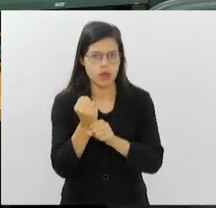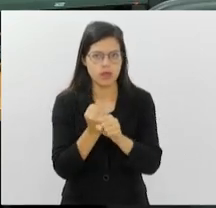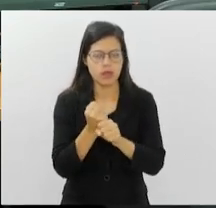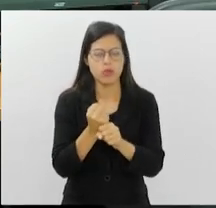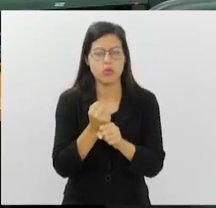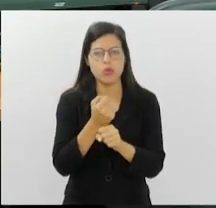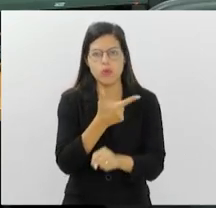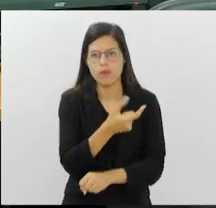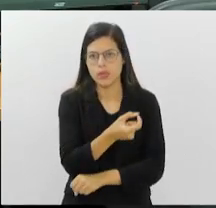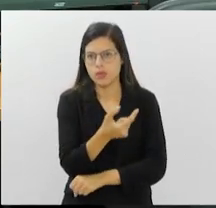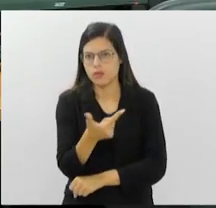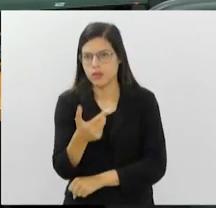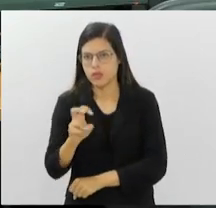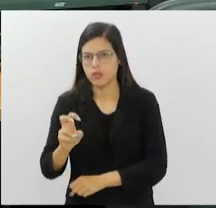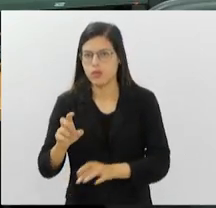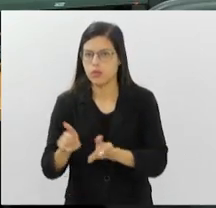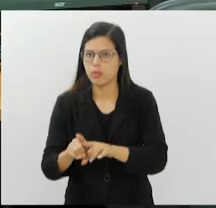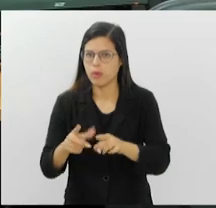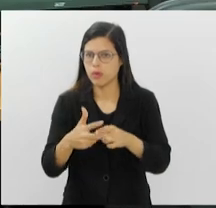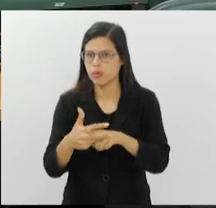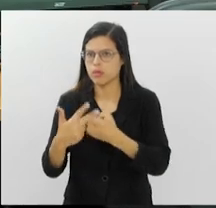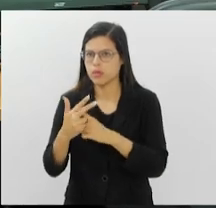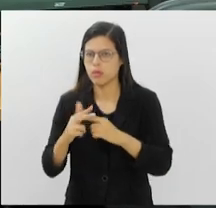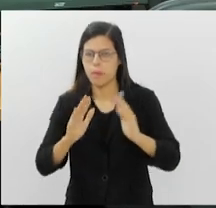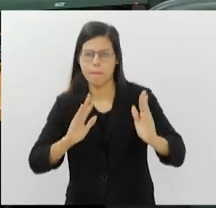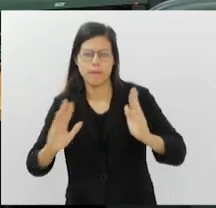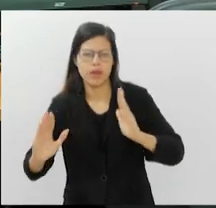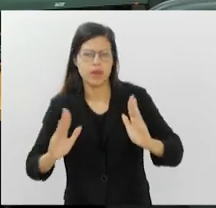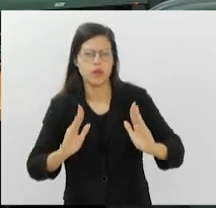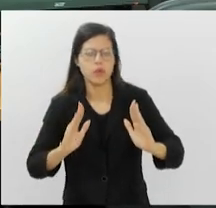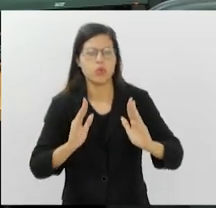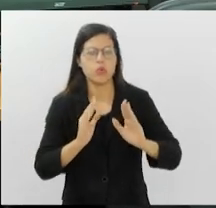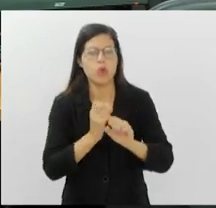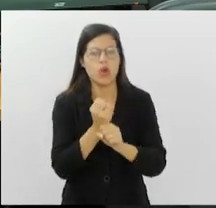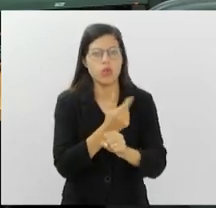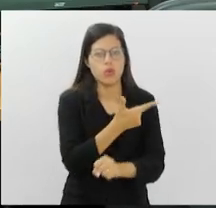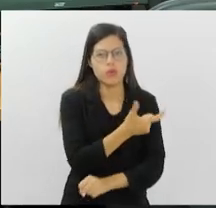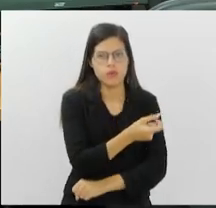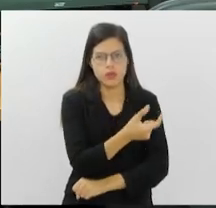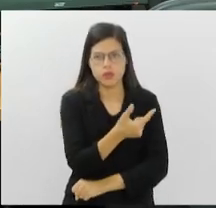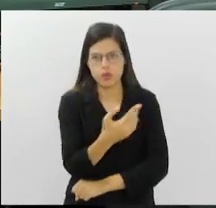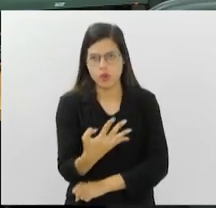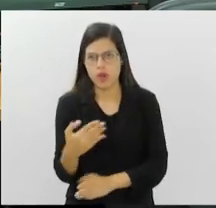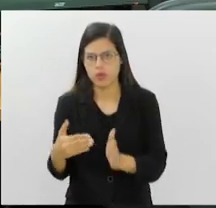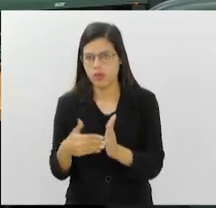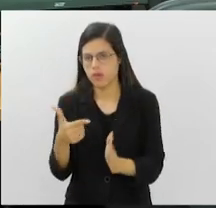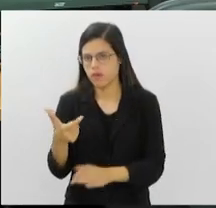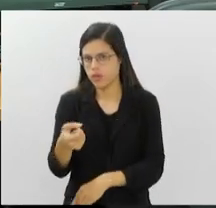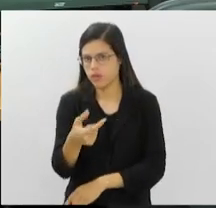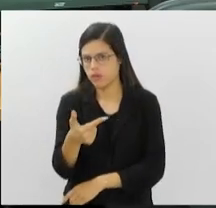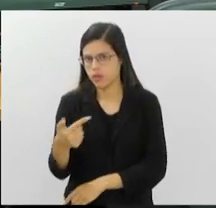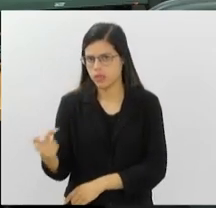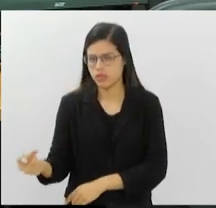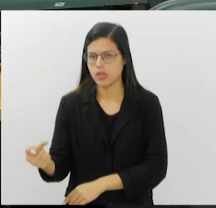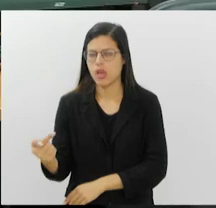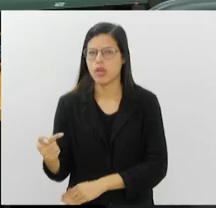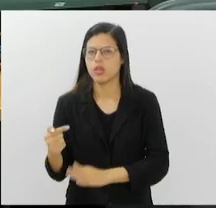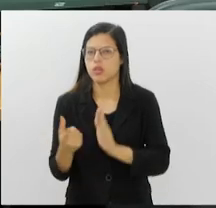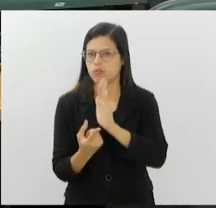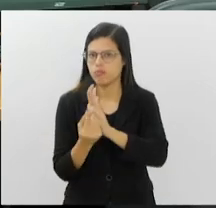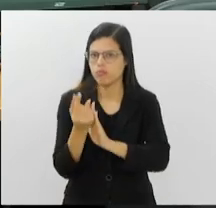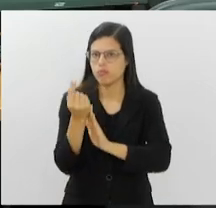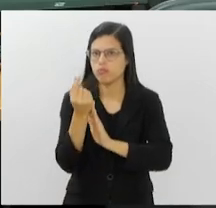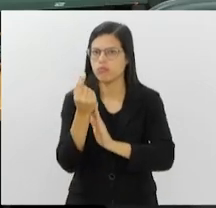e a revisão do Plano Plurianual para o período 2024 a 2027. A previsão orçamentária enviada pelo